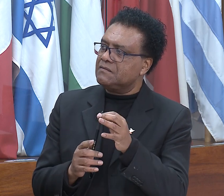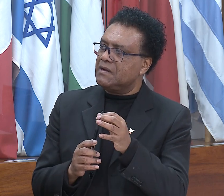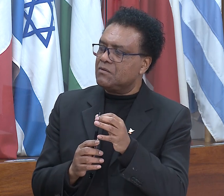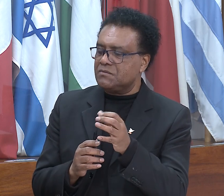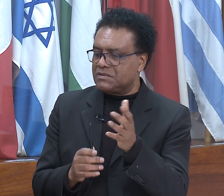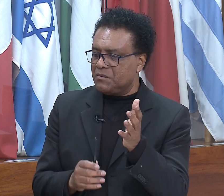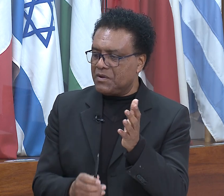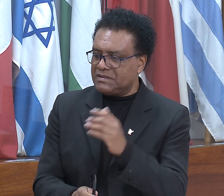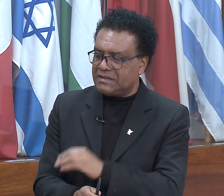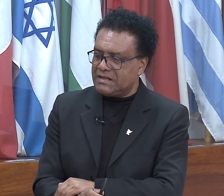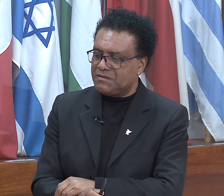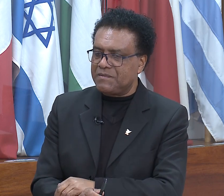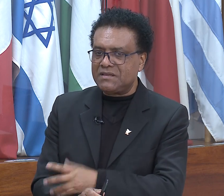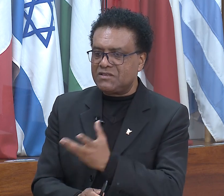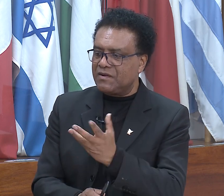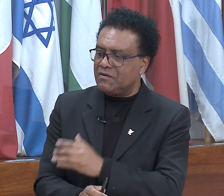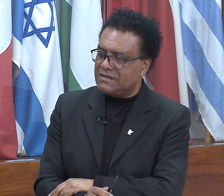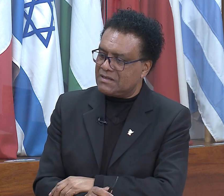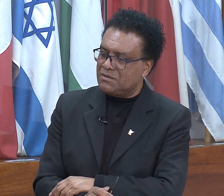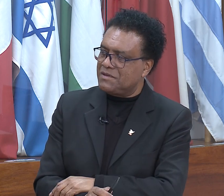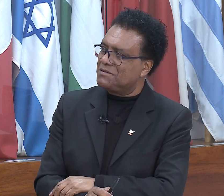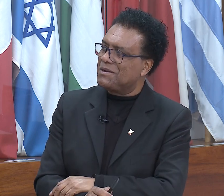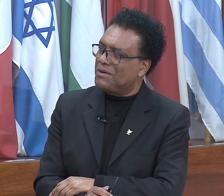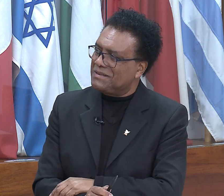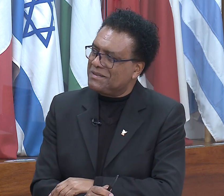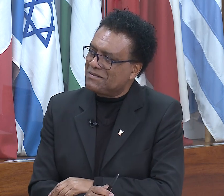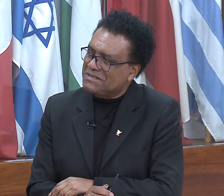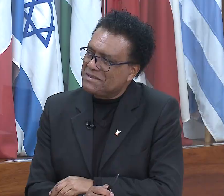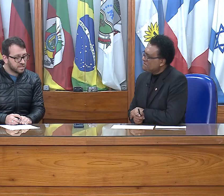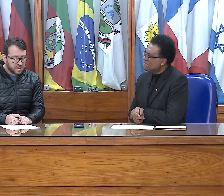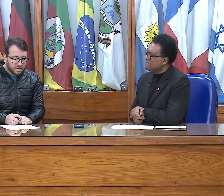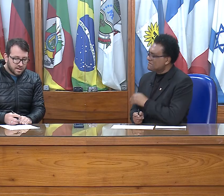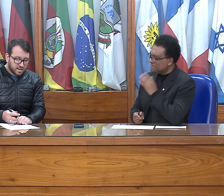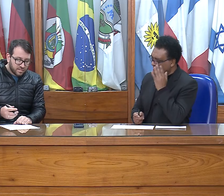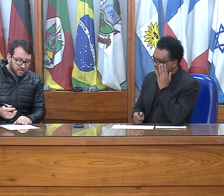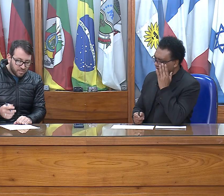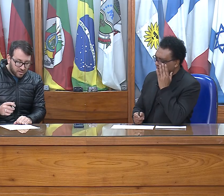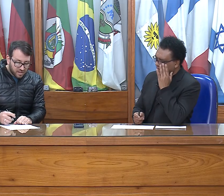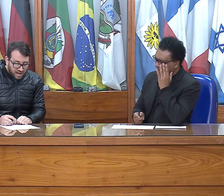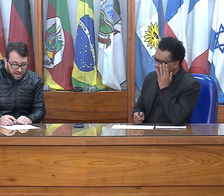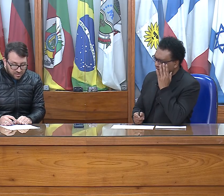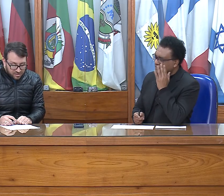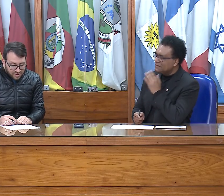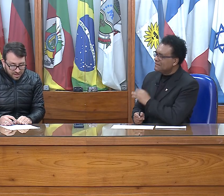são alguns que eu posso citar nesse momento a gente vai conversar sobre isso no decorrer da entrevista